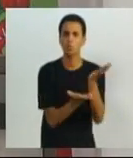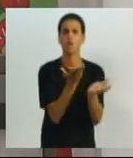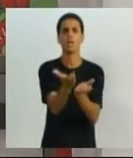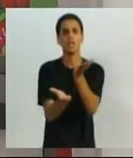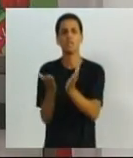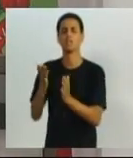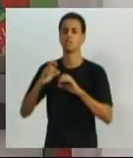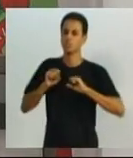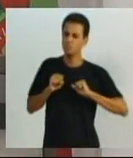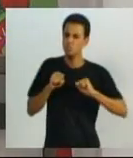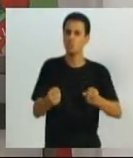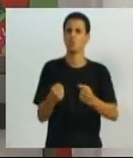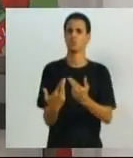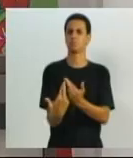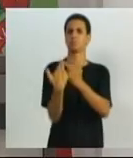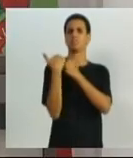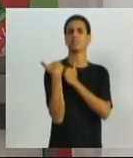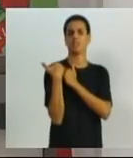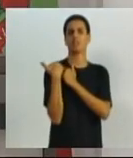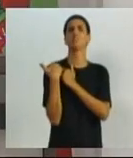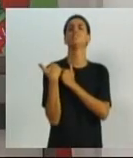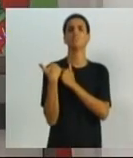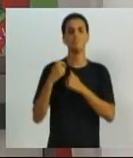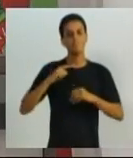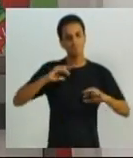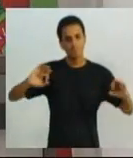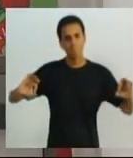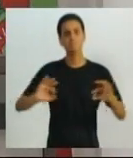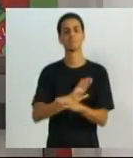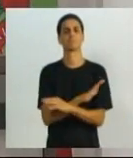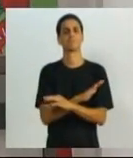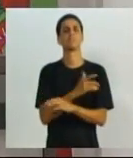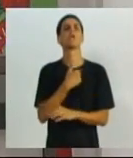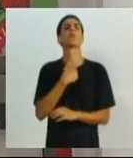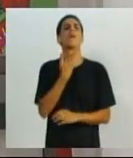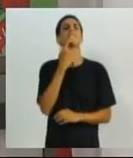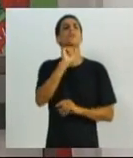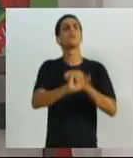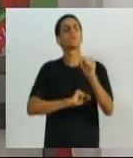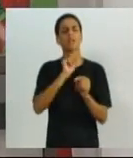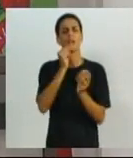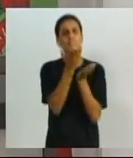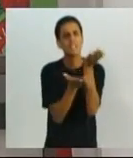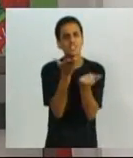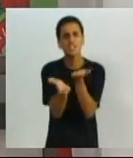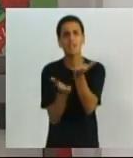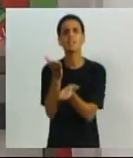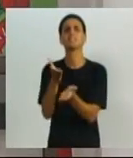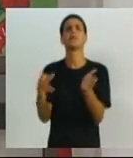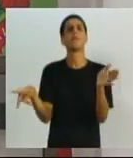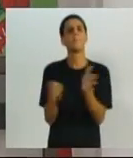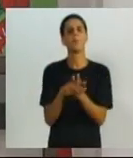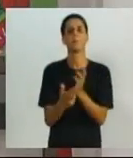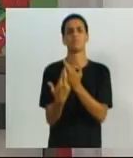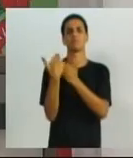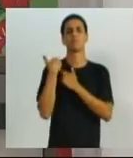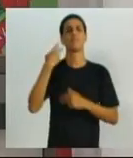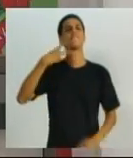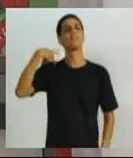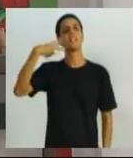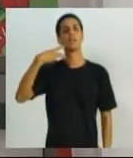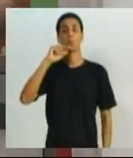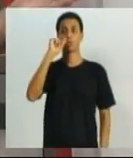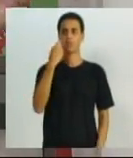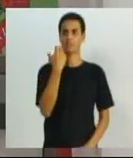muito afinco, com muita responsabilidade, com integralidade, e o que eu quero dizer com isso, com dedicação exclusiva à função de vereador para a qual a gente foi